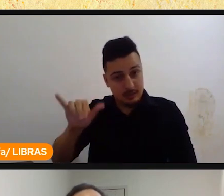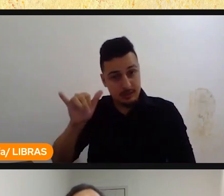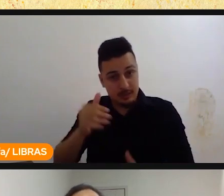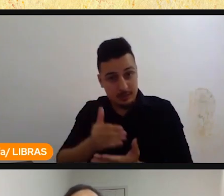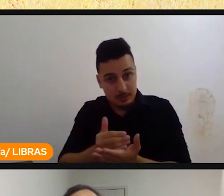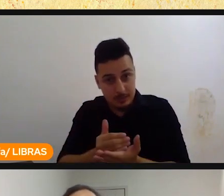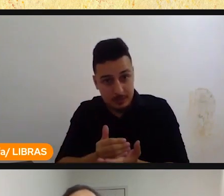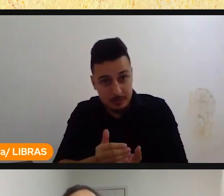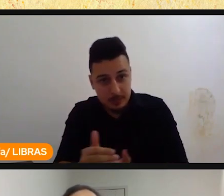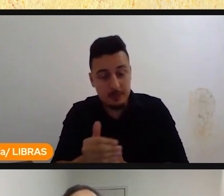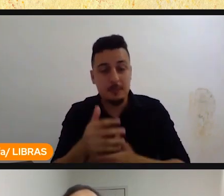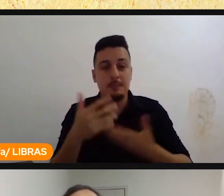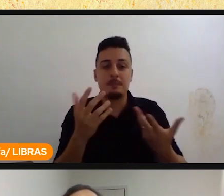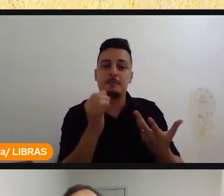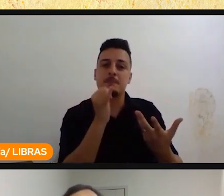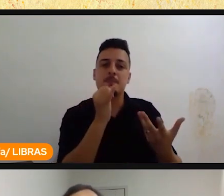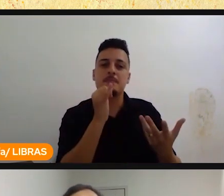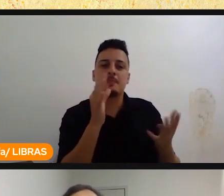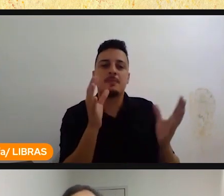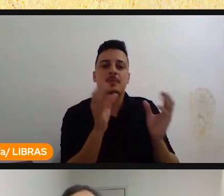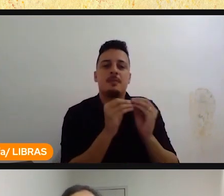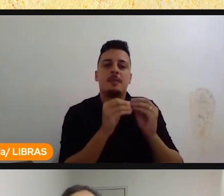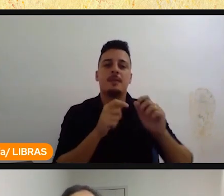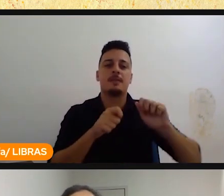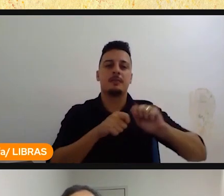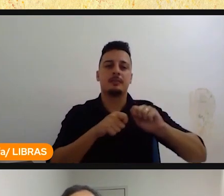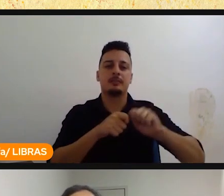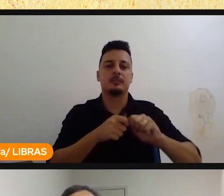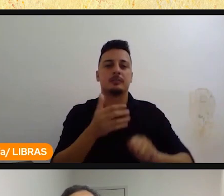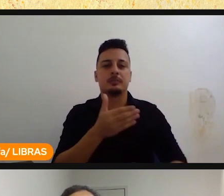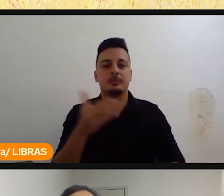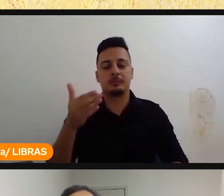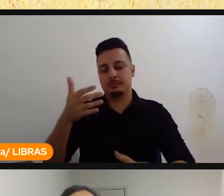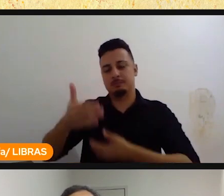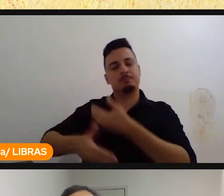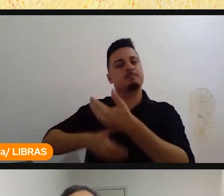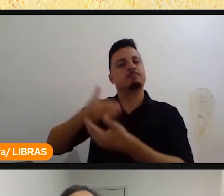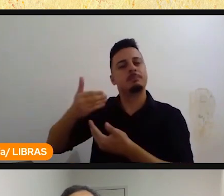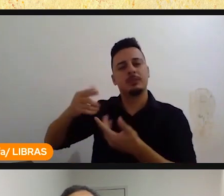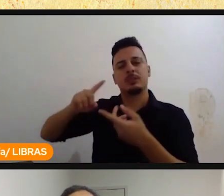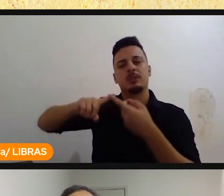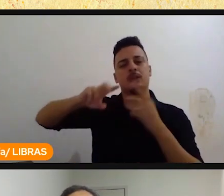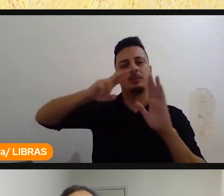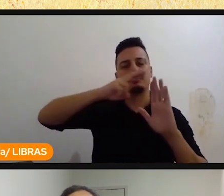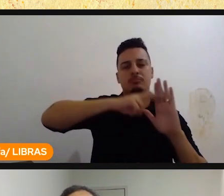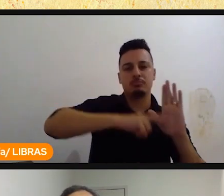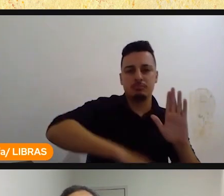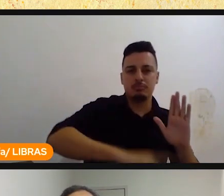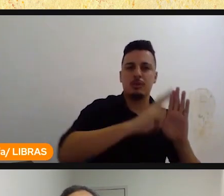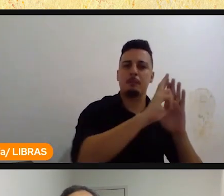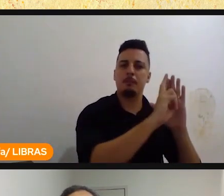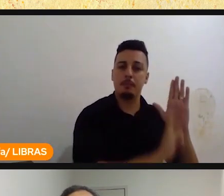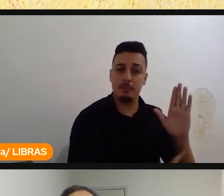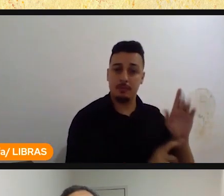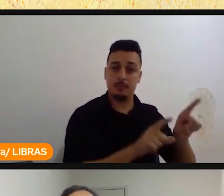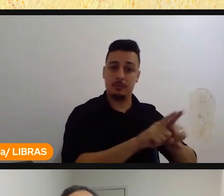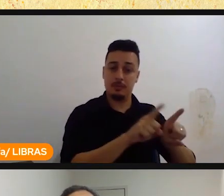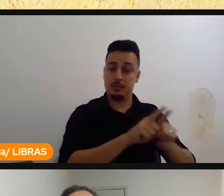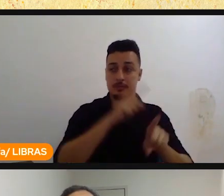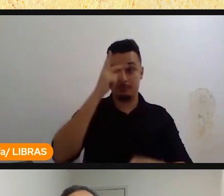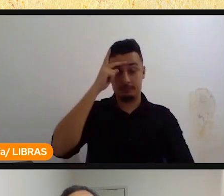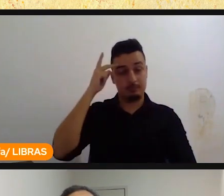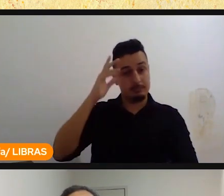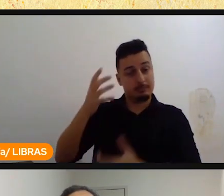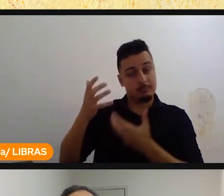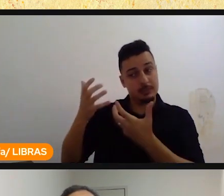computador, cutout, é um outro estilo de narrativa, de roteiro, um outro perfil de público também, uma